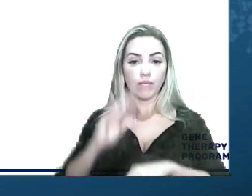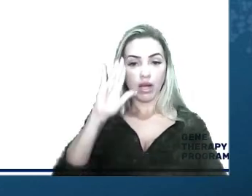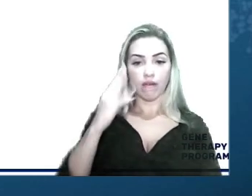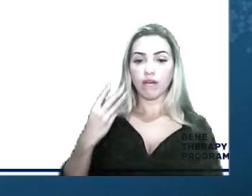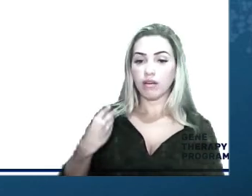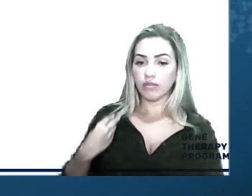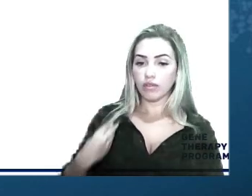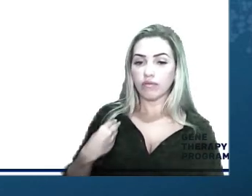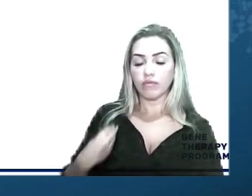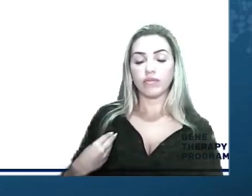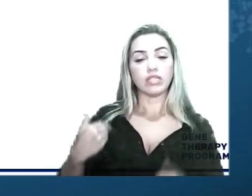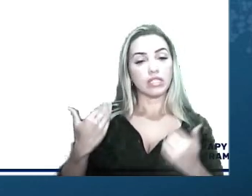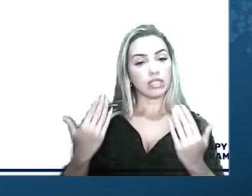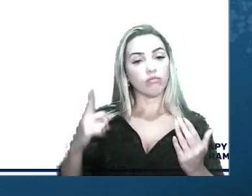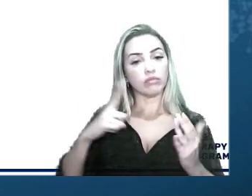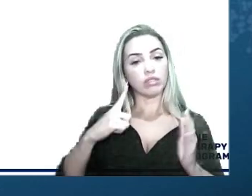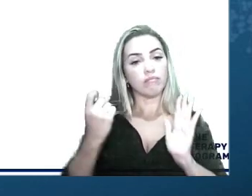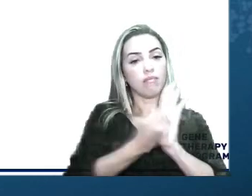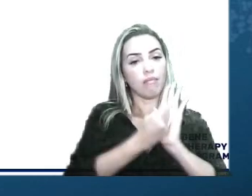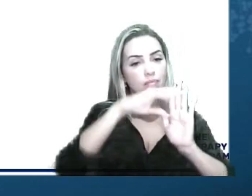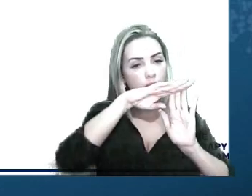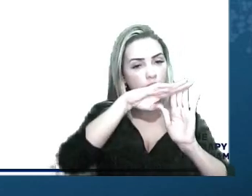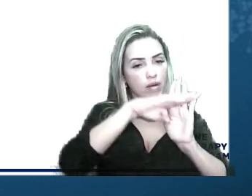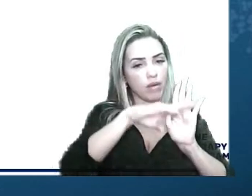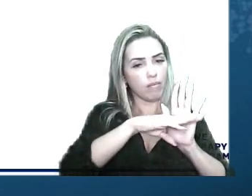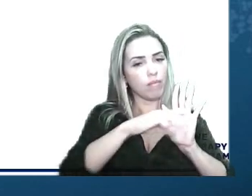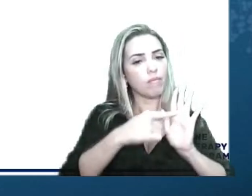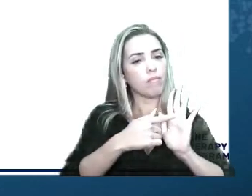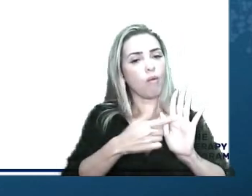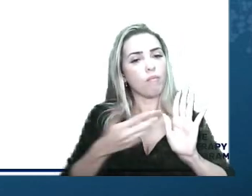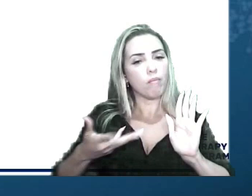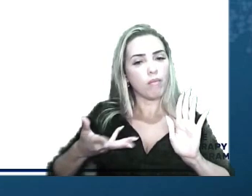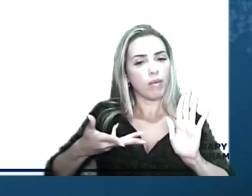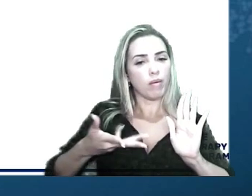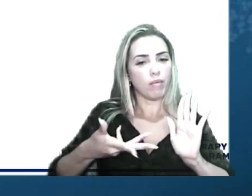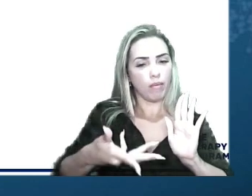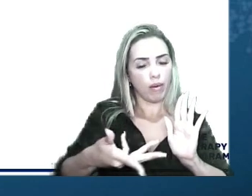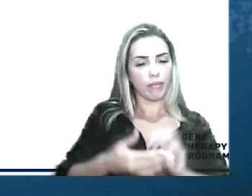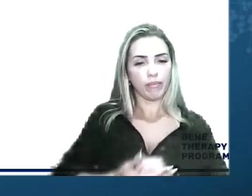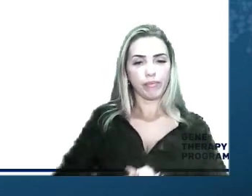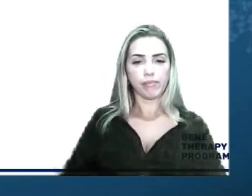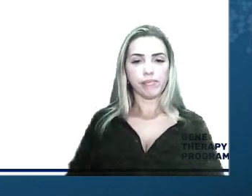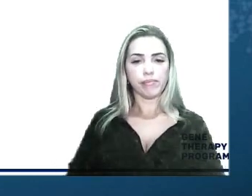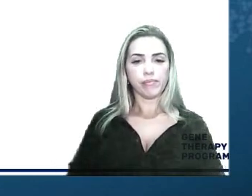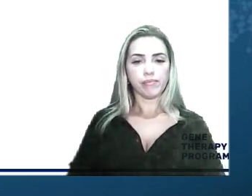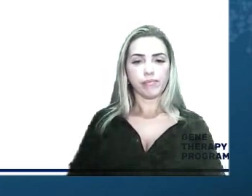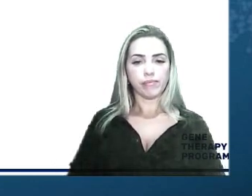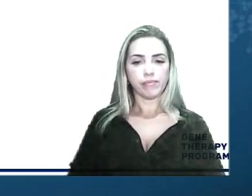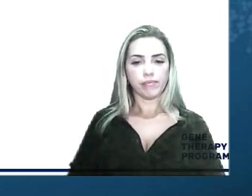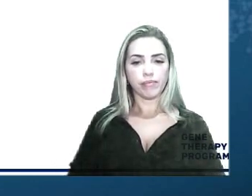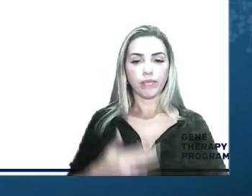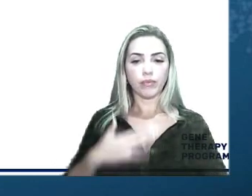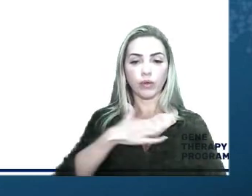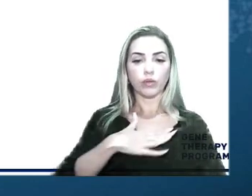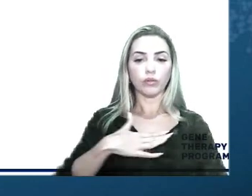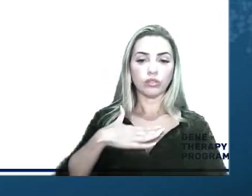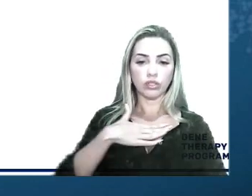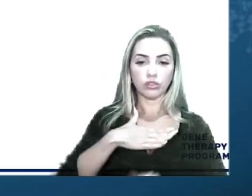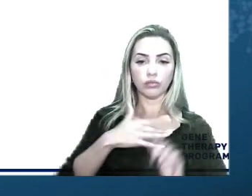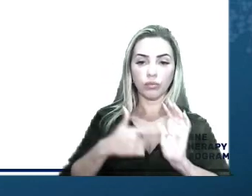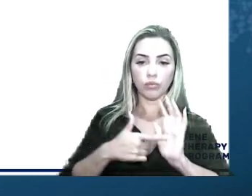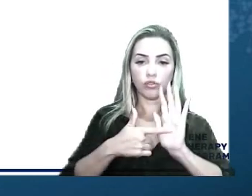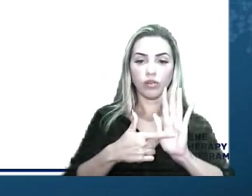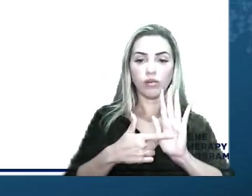sobrevivência. Então, são biomarcadores que mostram uma aceleração. Eu gostaria de